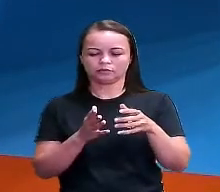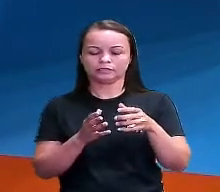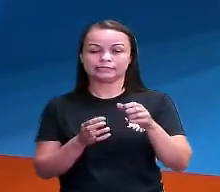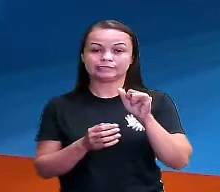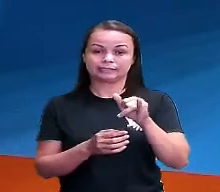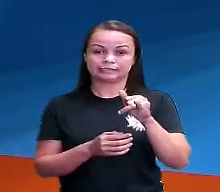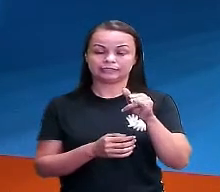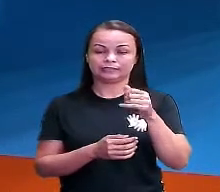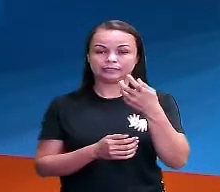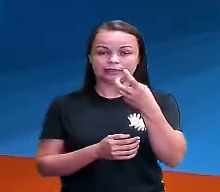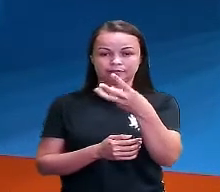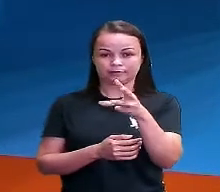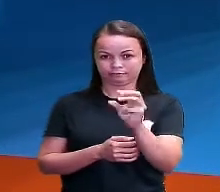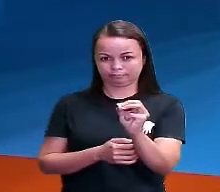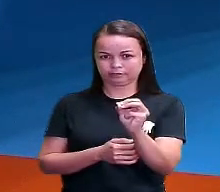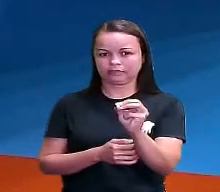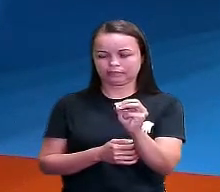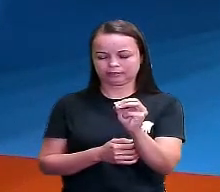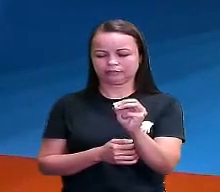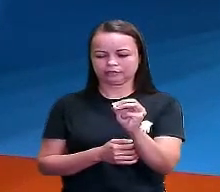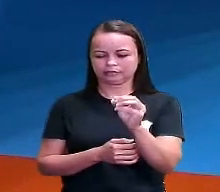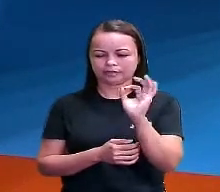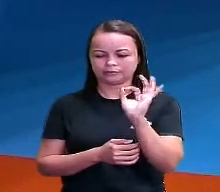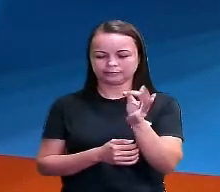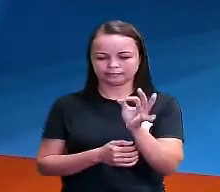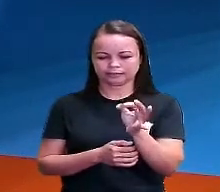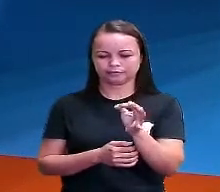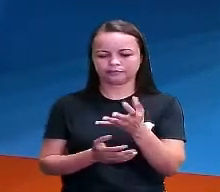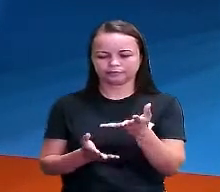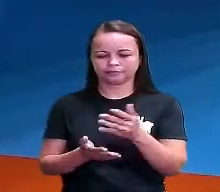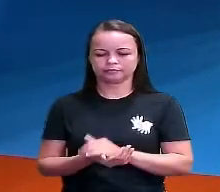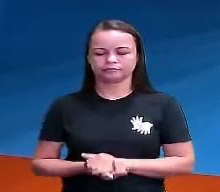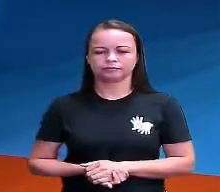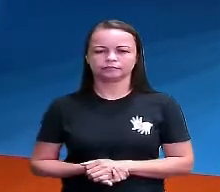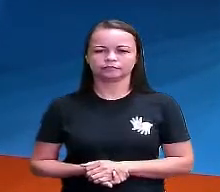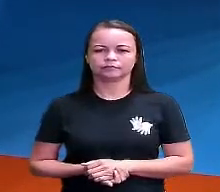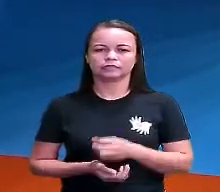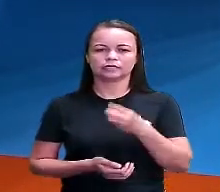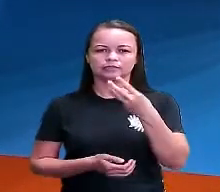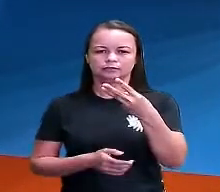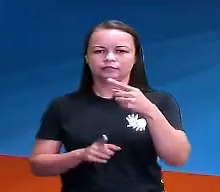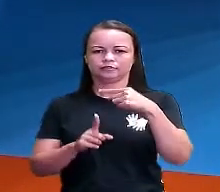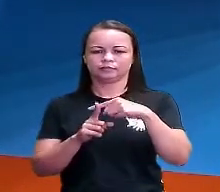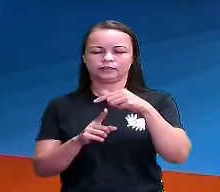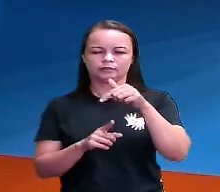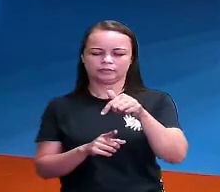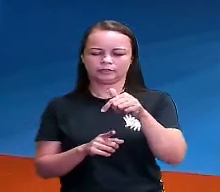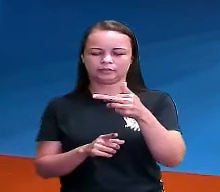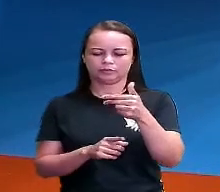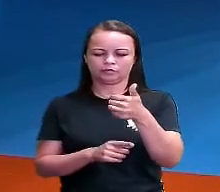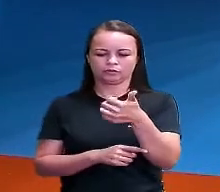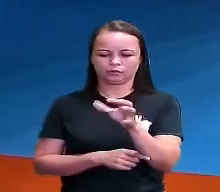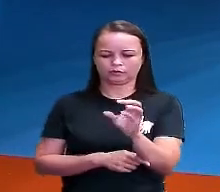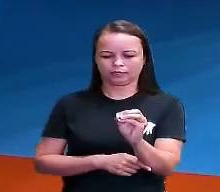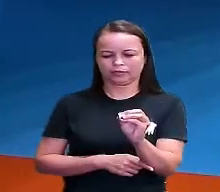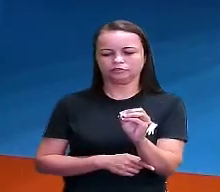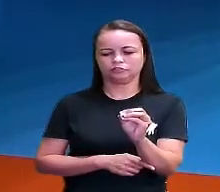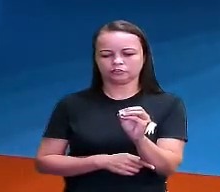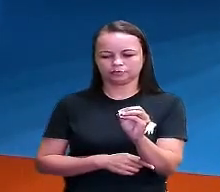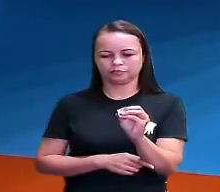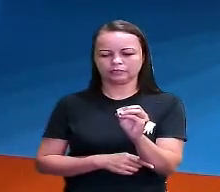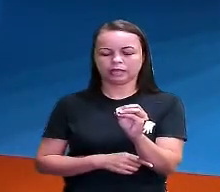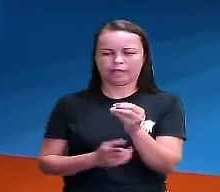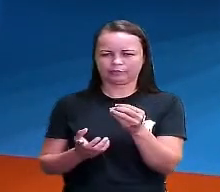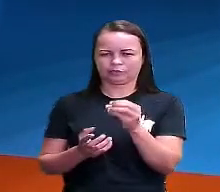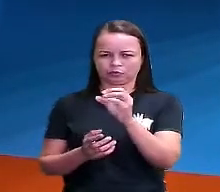der 30, e aí a continha está certa. Vamos ver? 3 mais 7, 10. E aí eu não posso